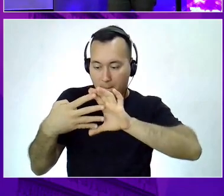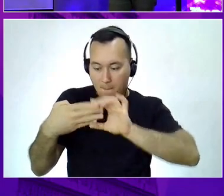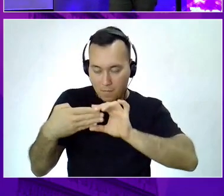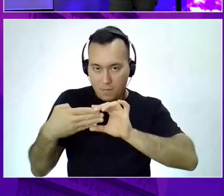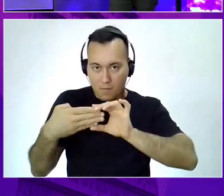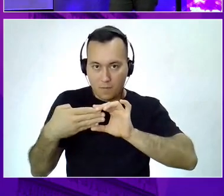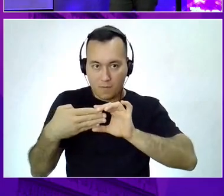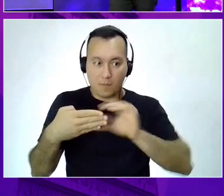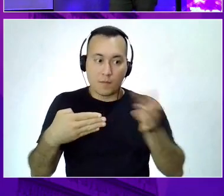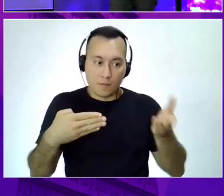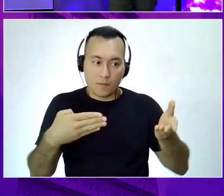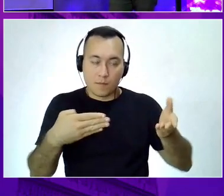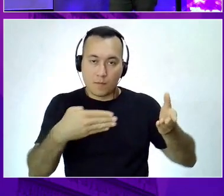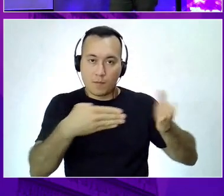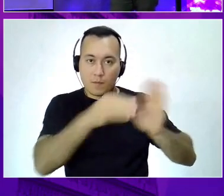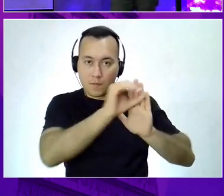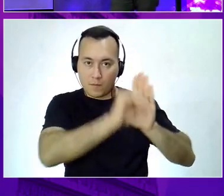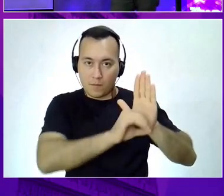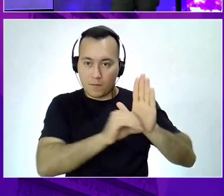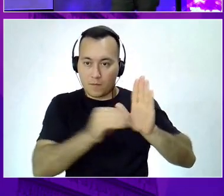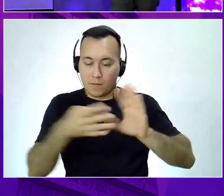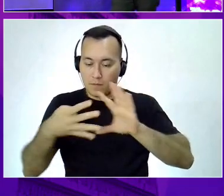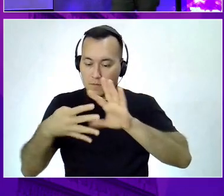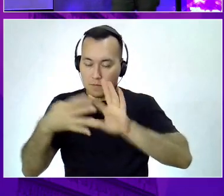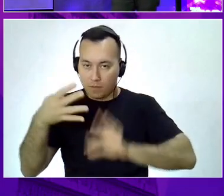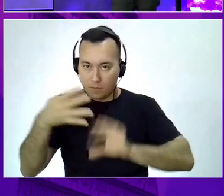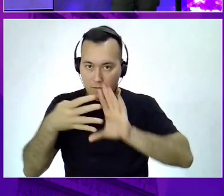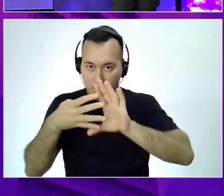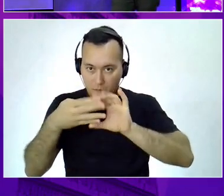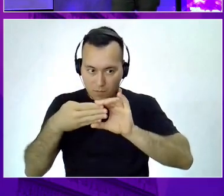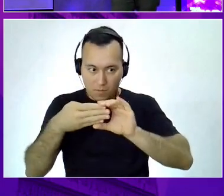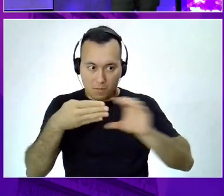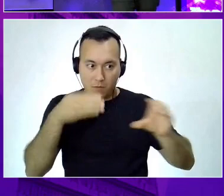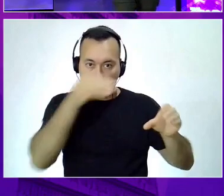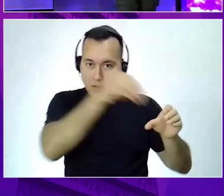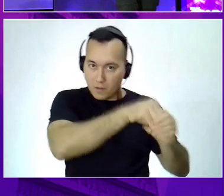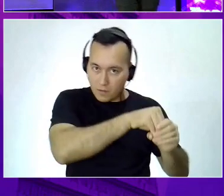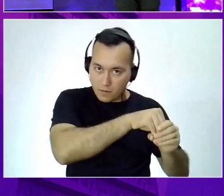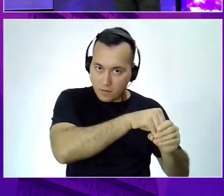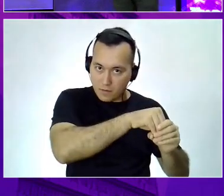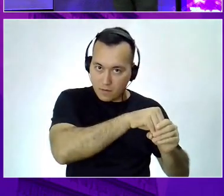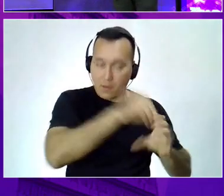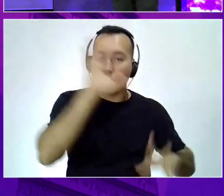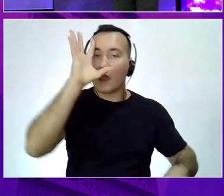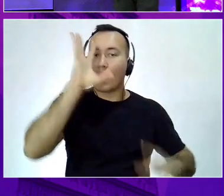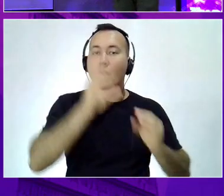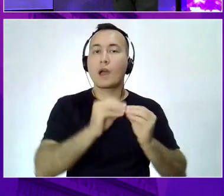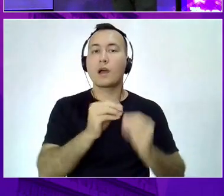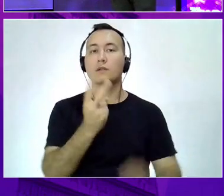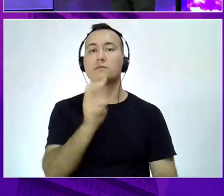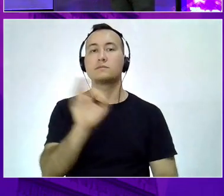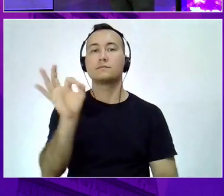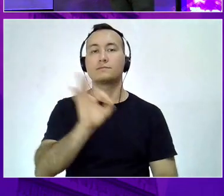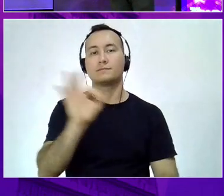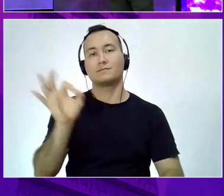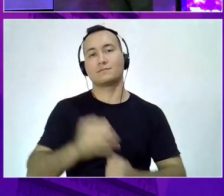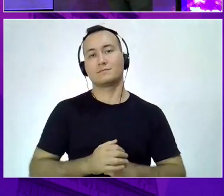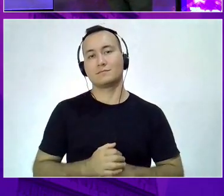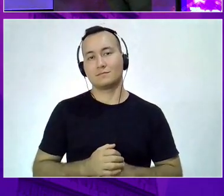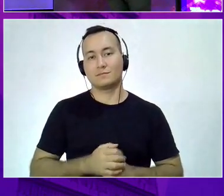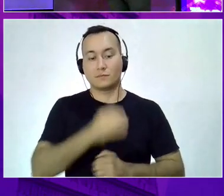é uma oportunidade de negócio absurda. Você quer 25% do fluxo da internet hoje no seu